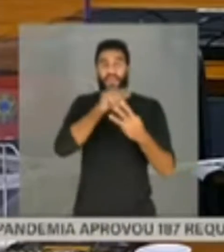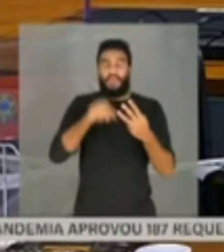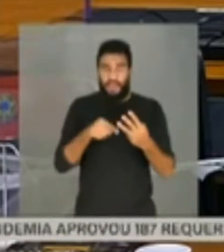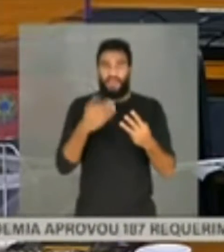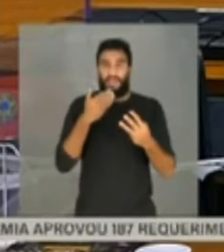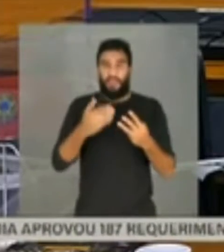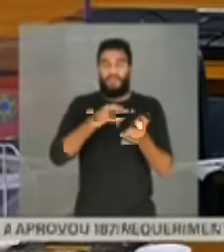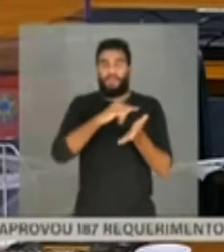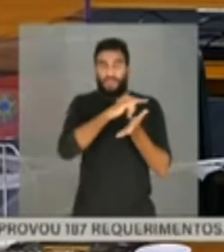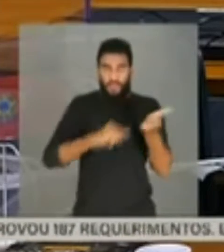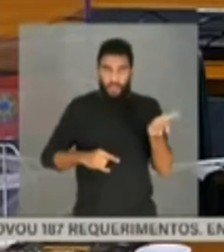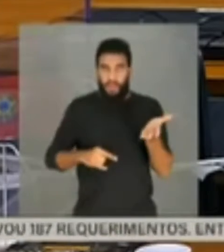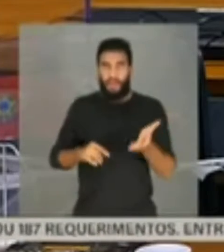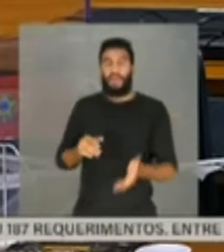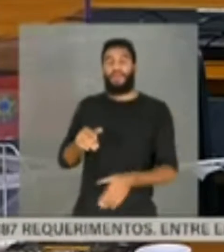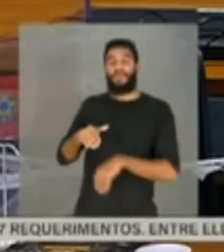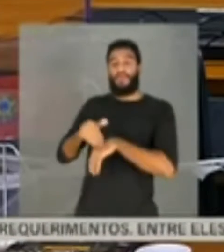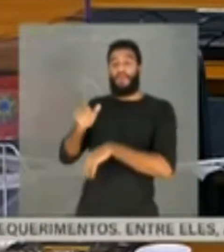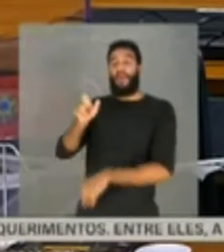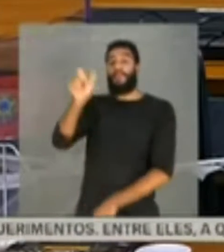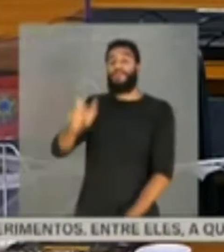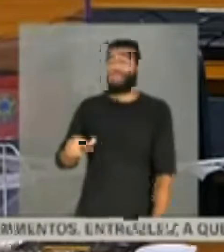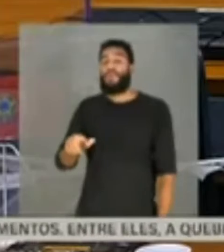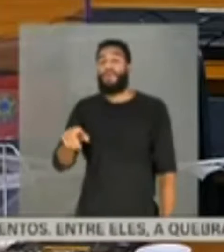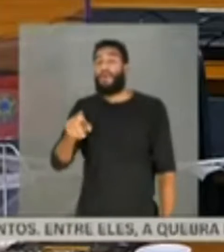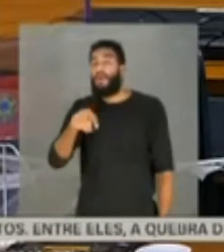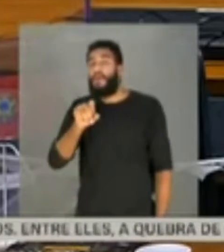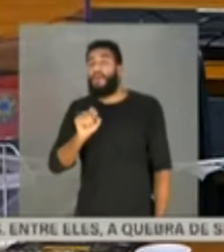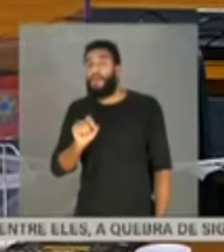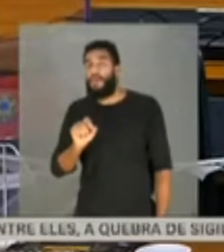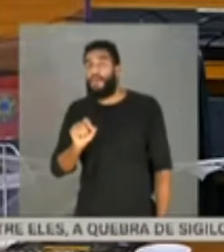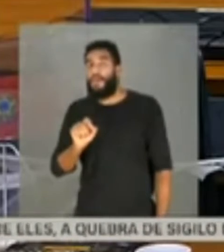3 requerimentos de convocação do senhor